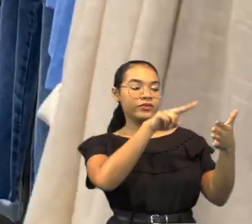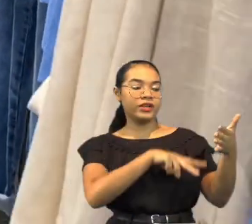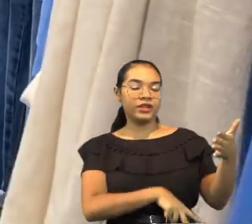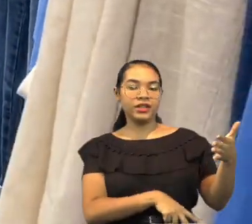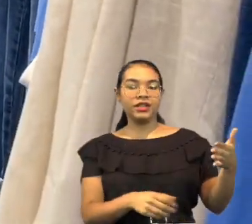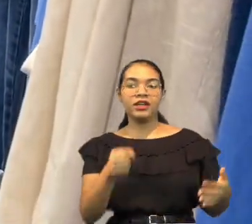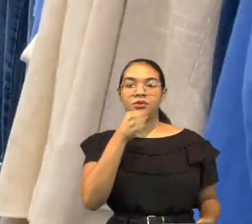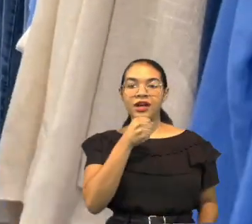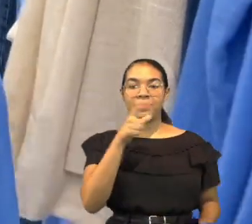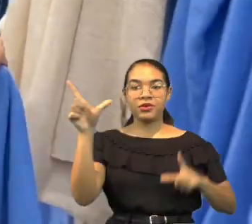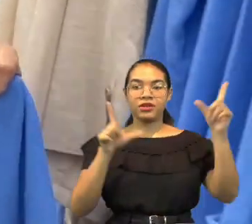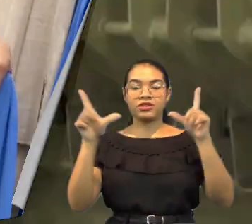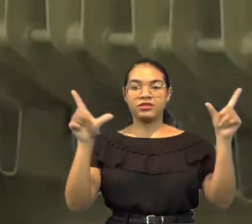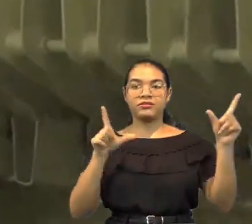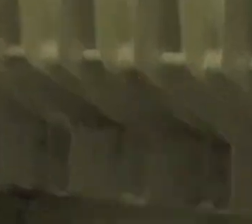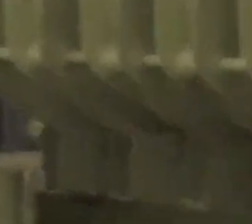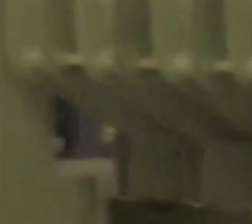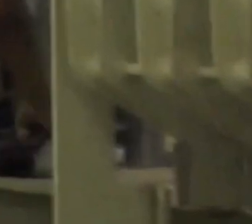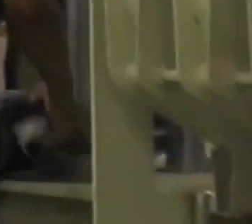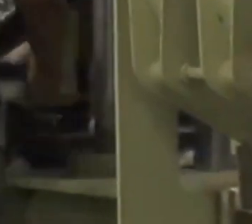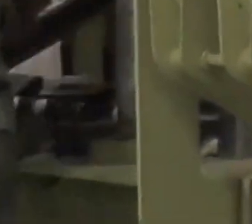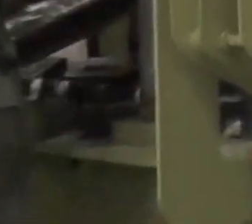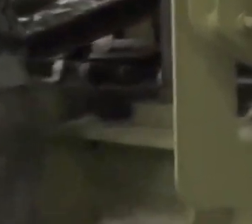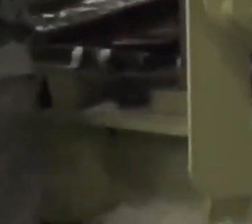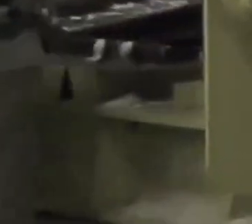agora, uma reportagem de perto.